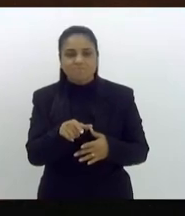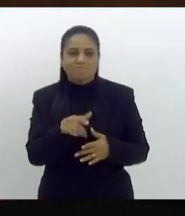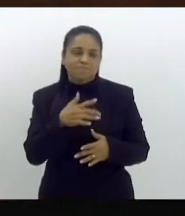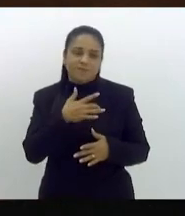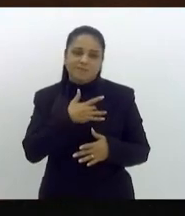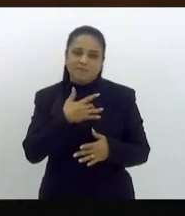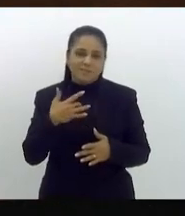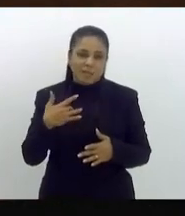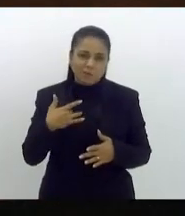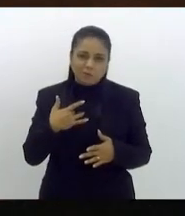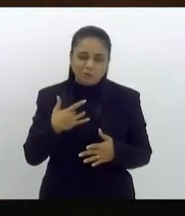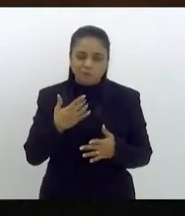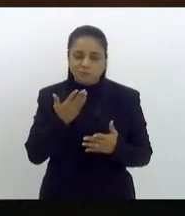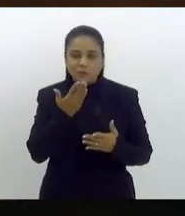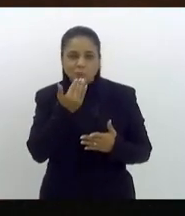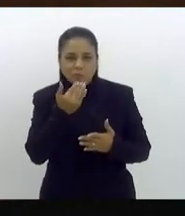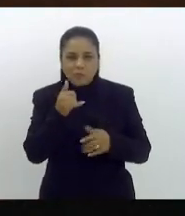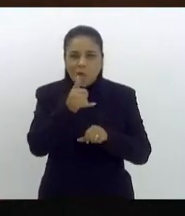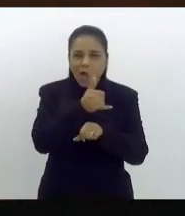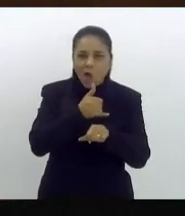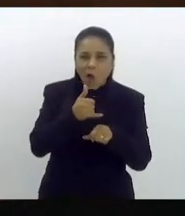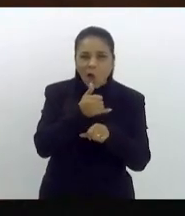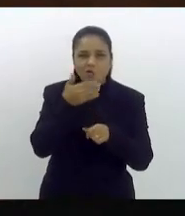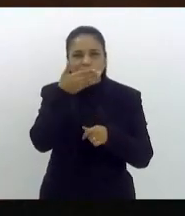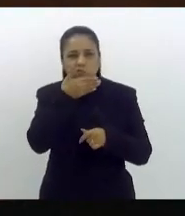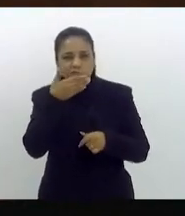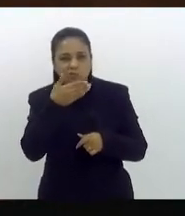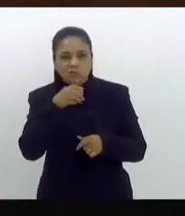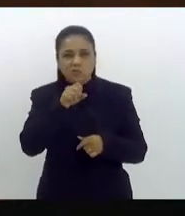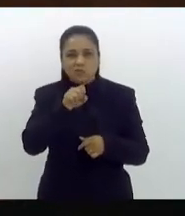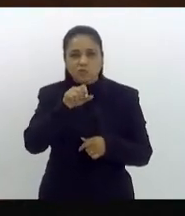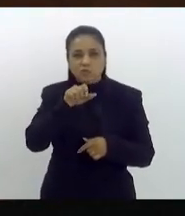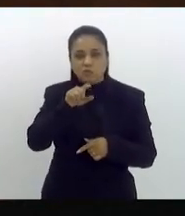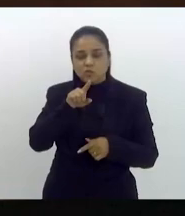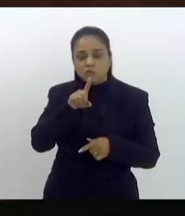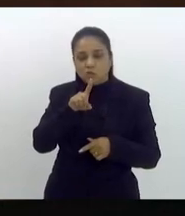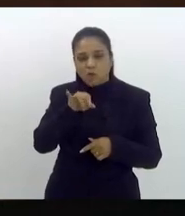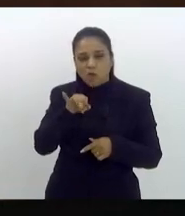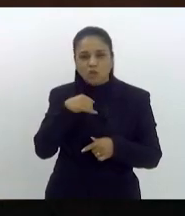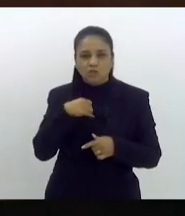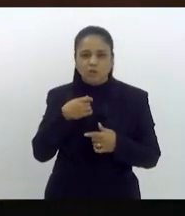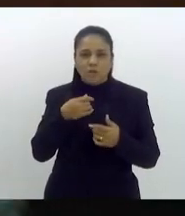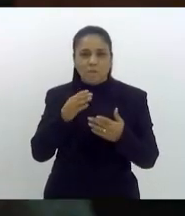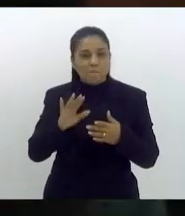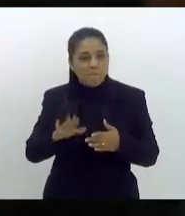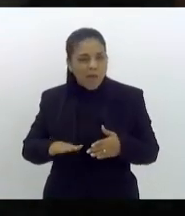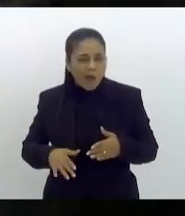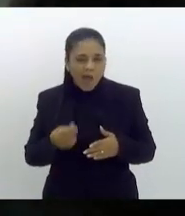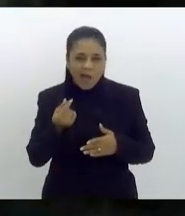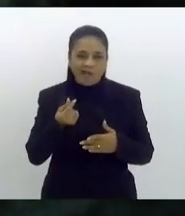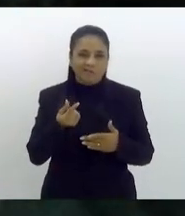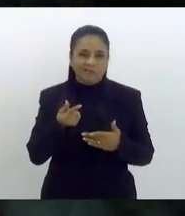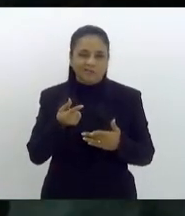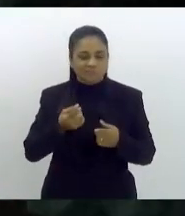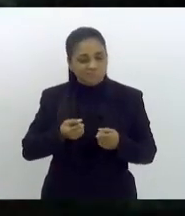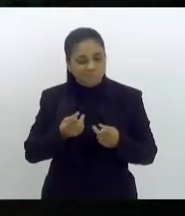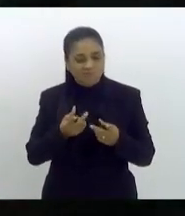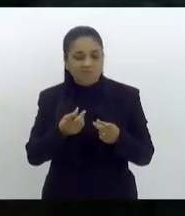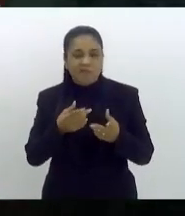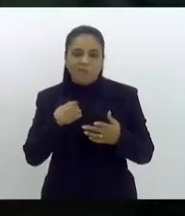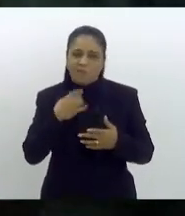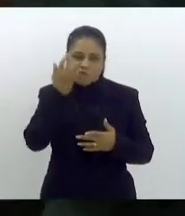sódio e açúcar porque é mais barato e mais prático para quem tá vendendo fazer dessa forma